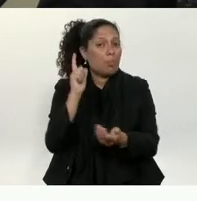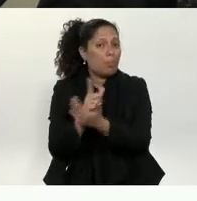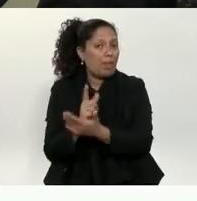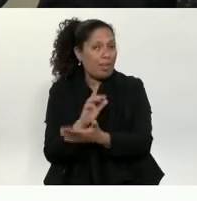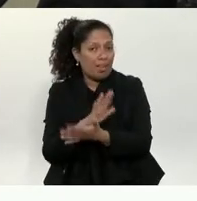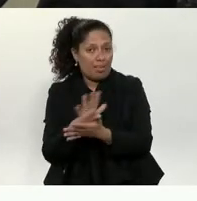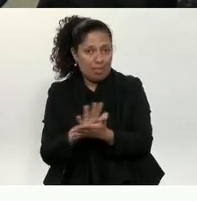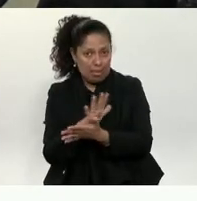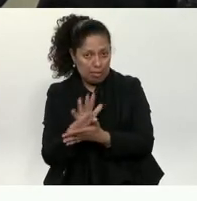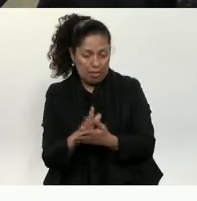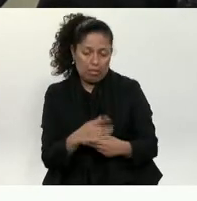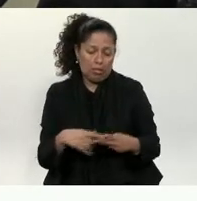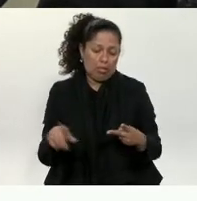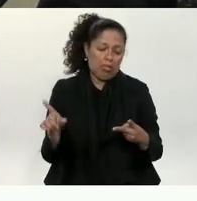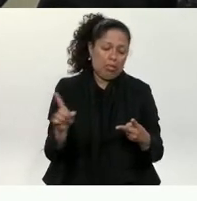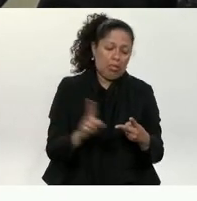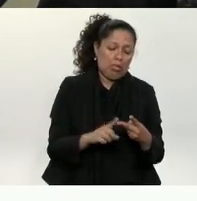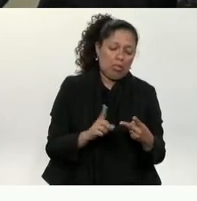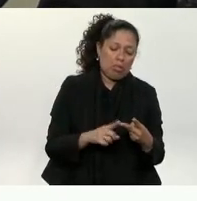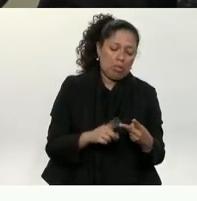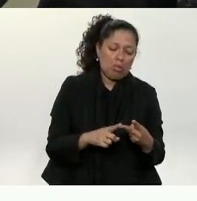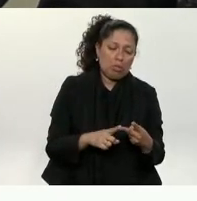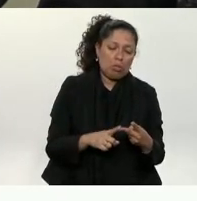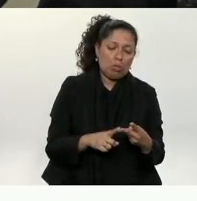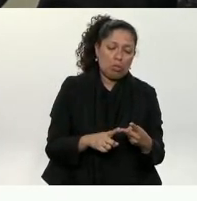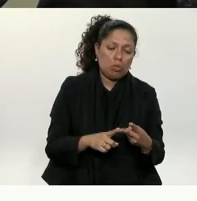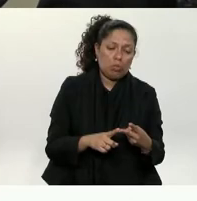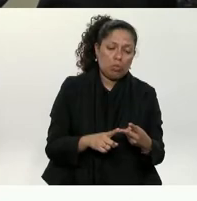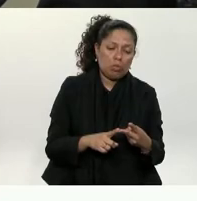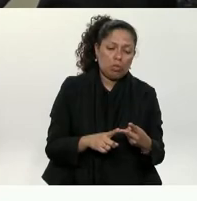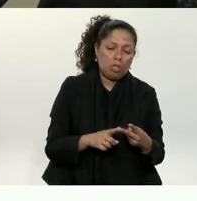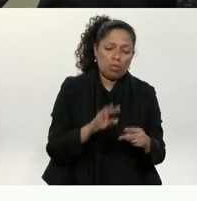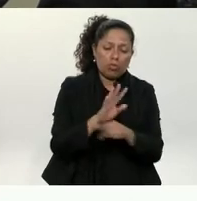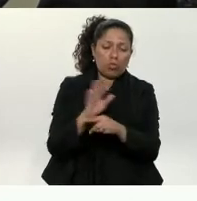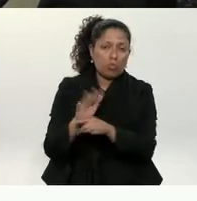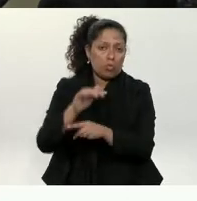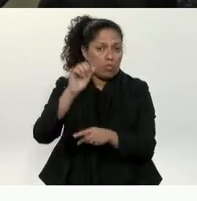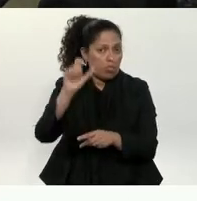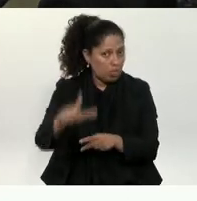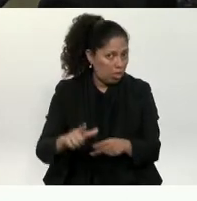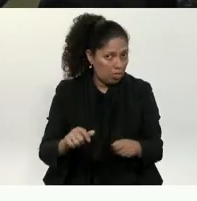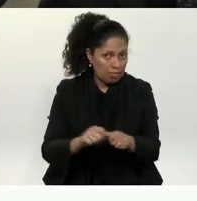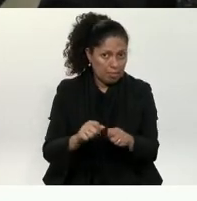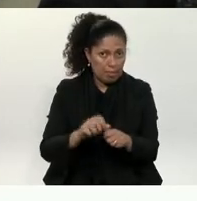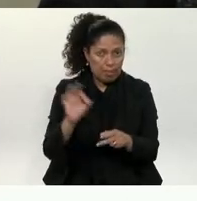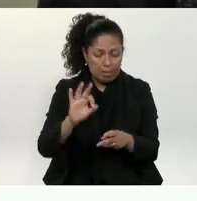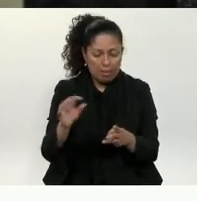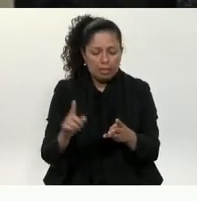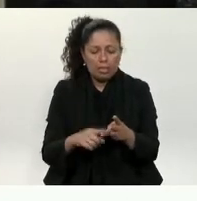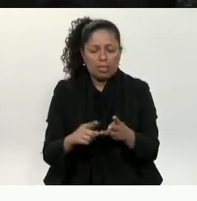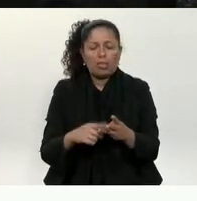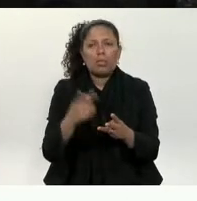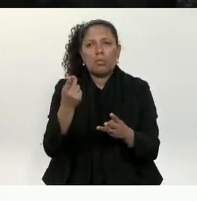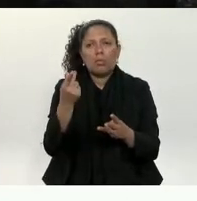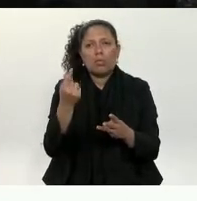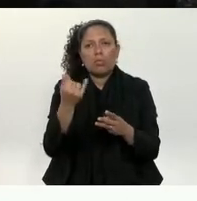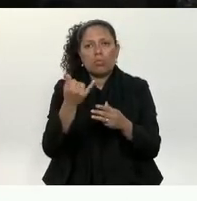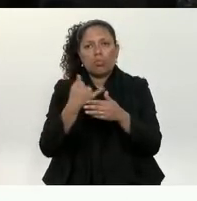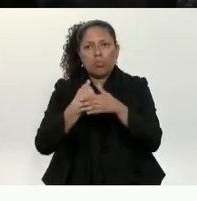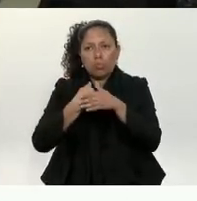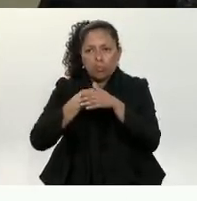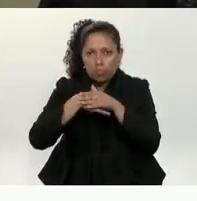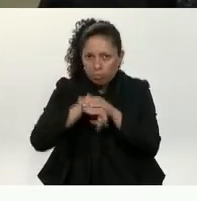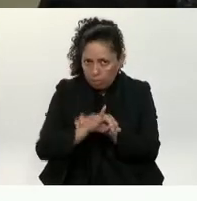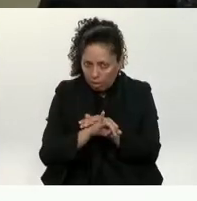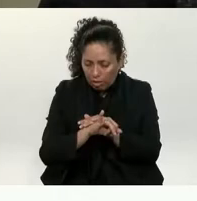regularidade fiscal, o terceiro termo aditivo não cumprido, e o plano de investimento quinquenal também não